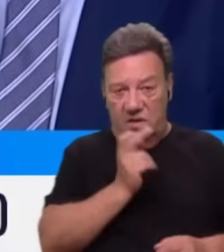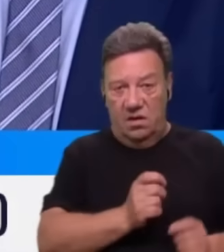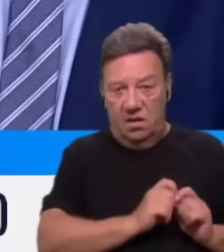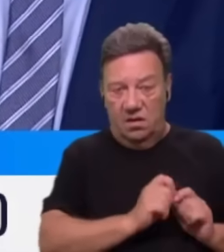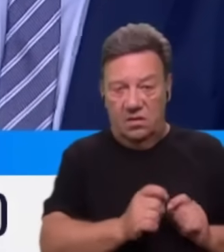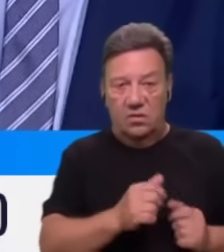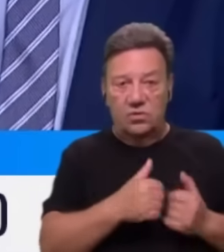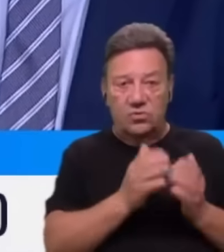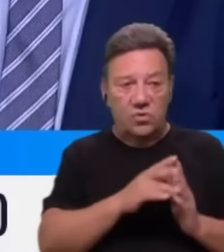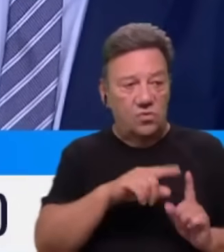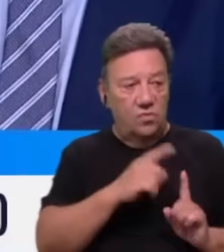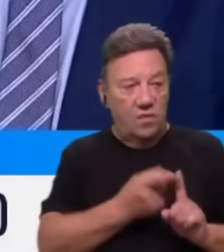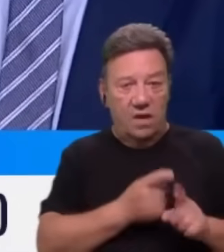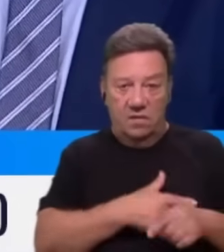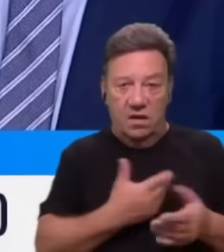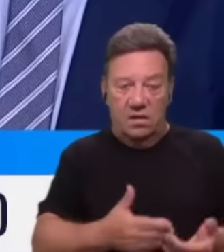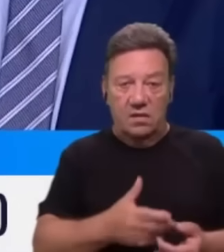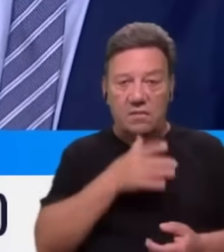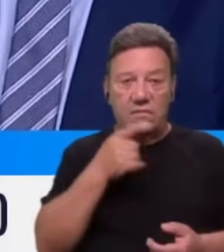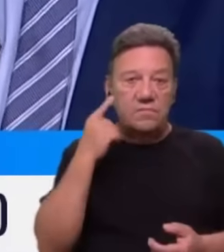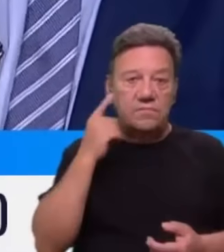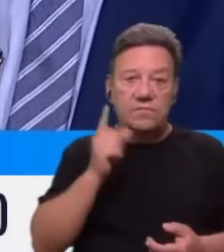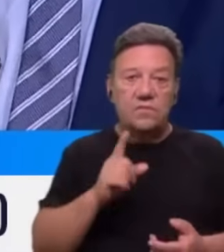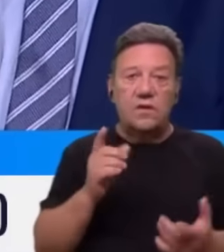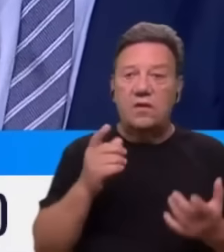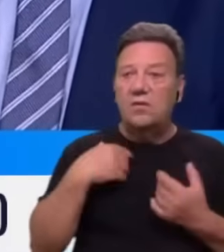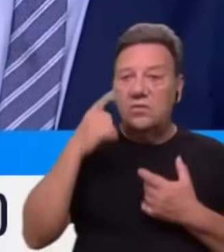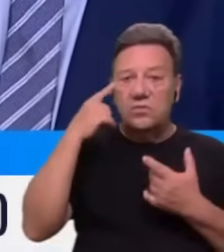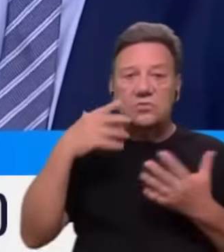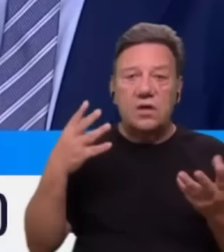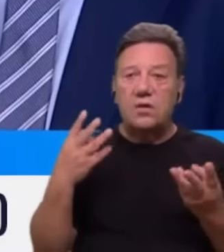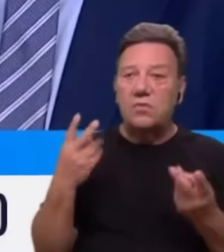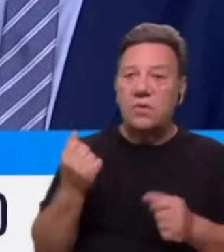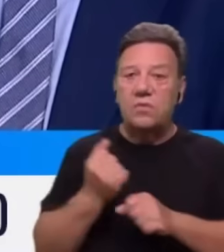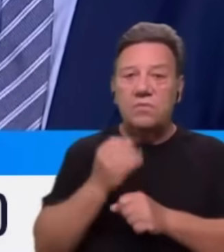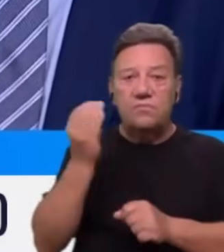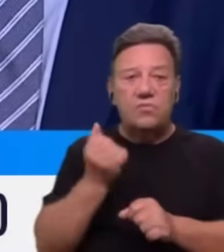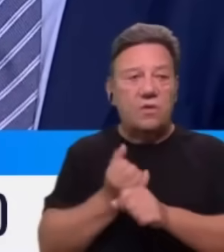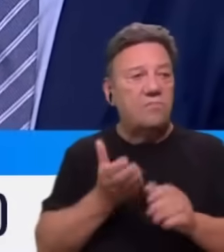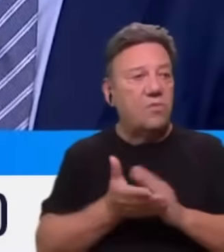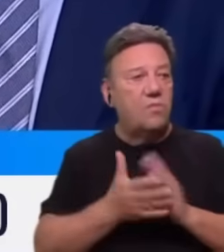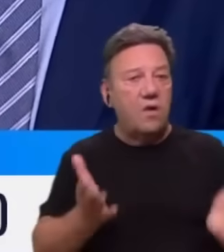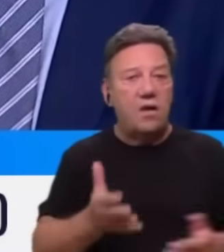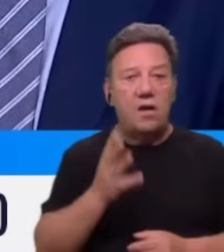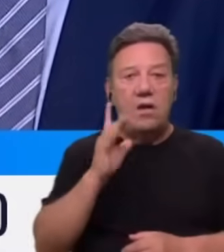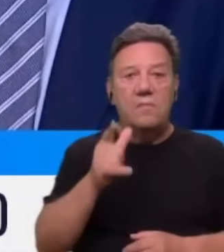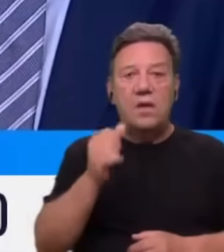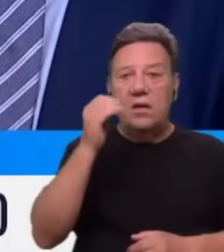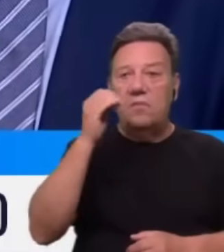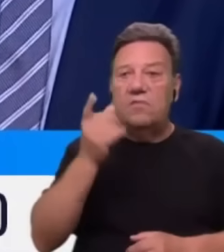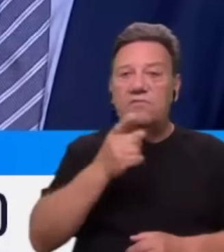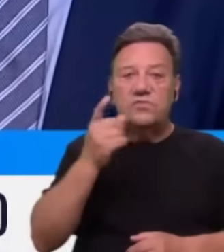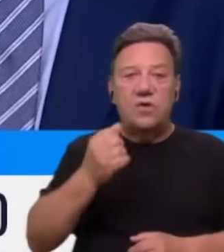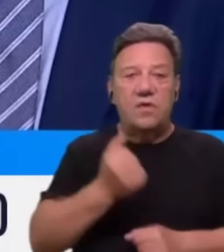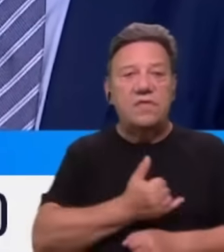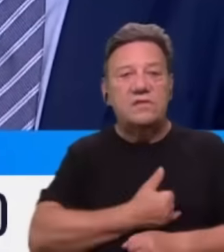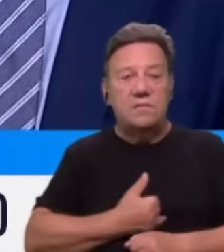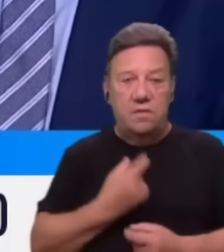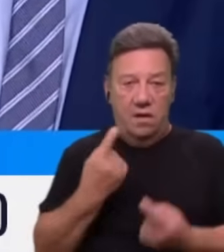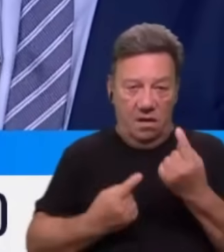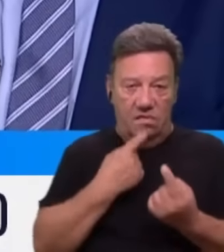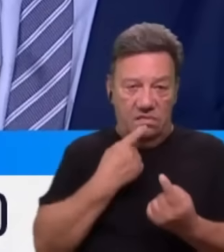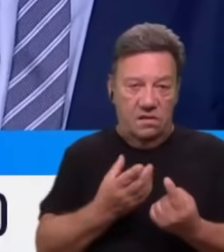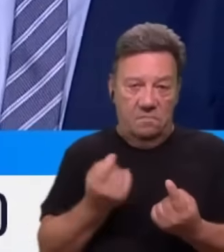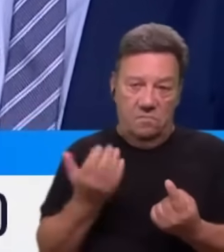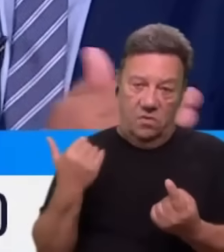todos os anos nesta altura as notícias eram não sei quantos professores têm colocação não sei quantos mil professores desempregados o VT Quem disse